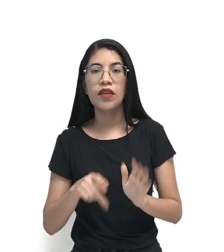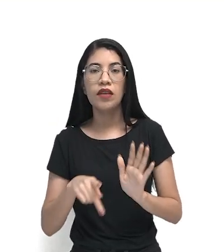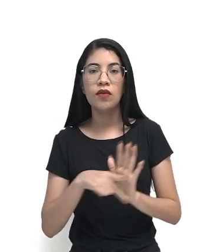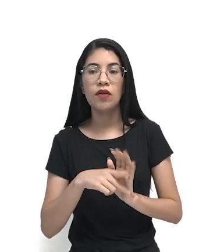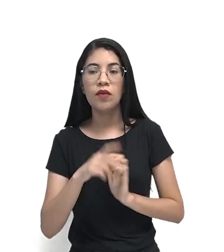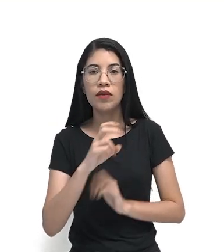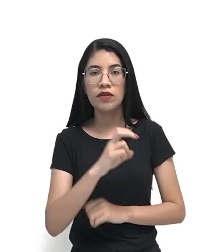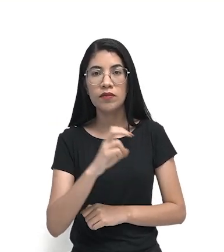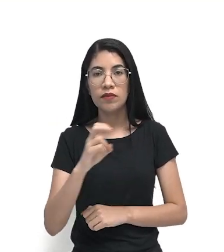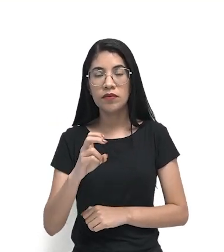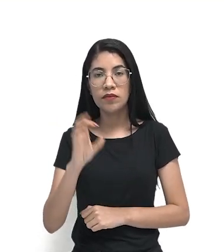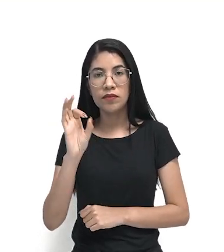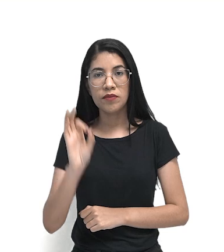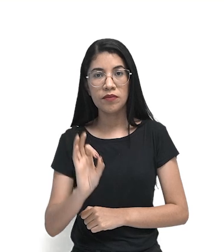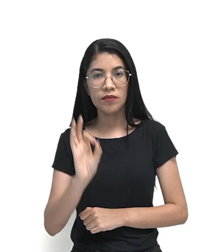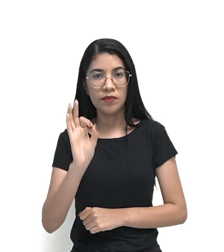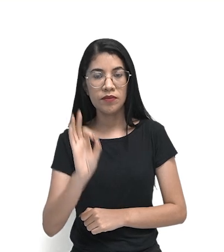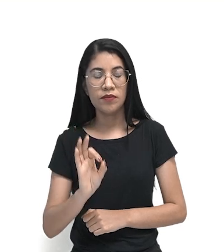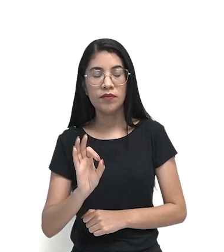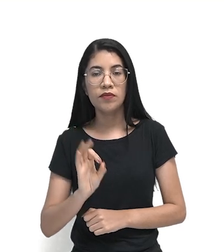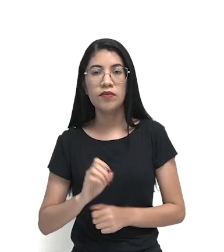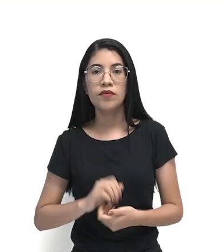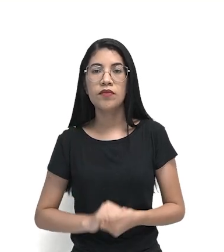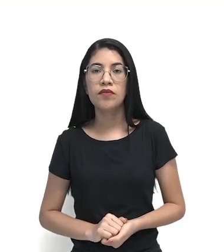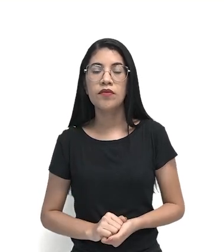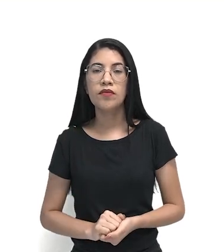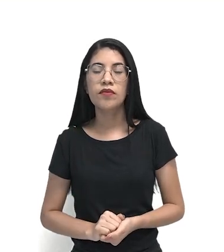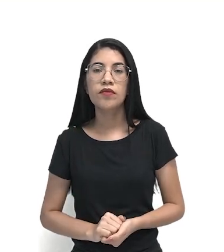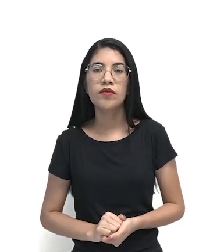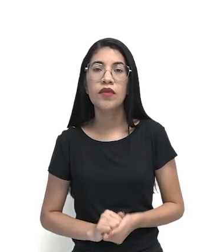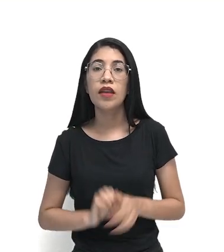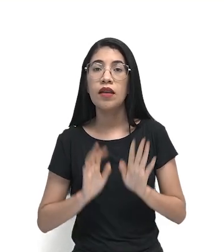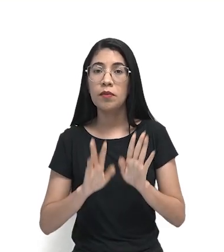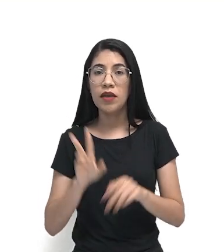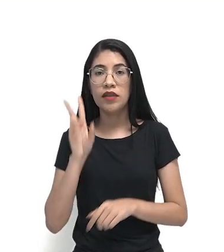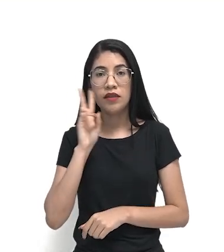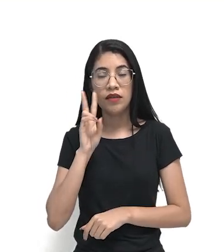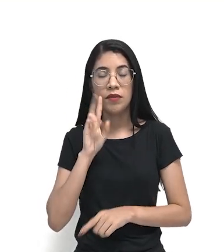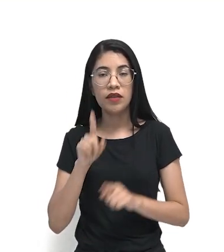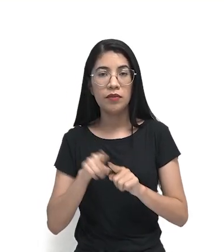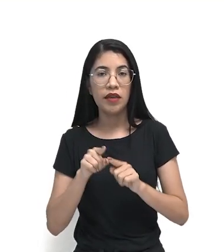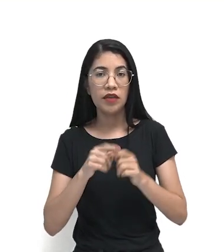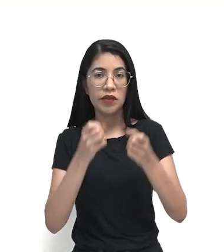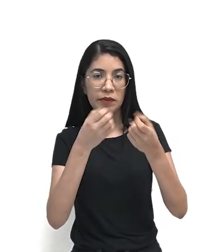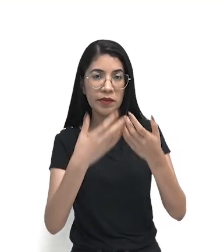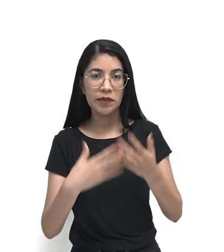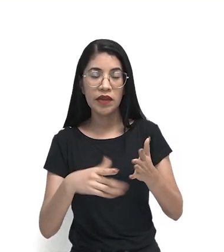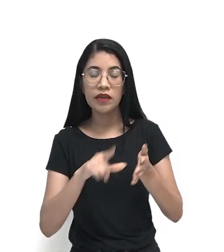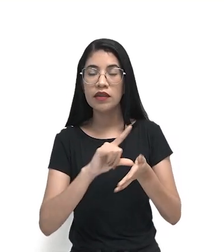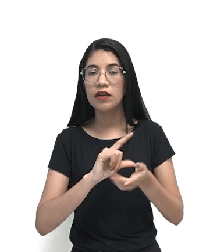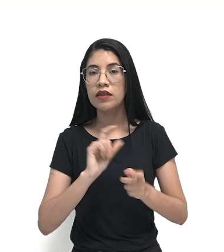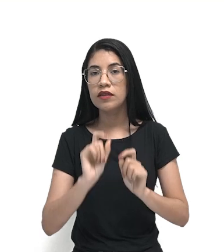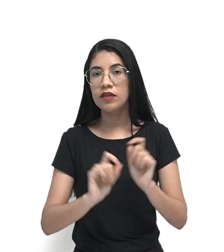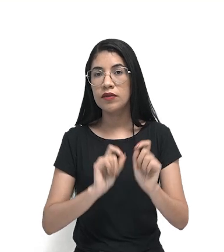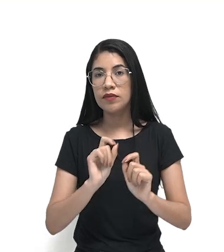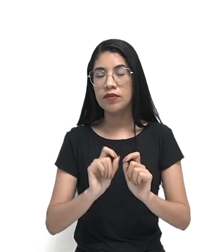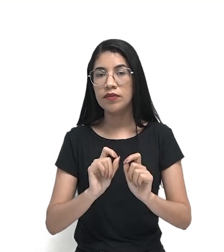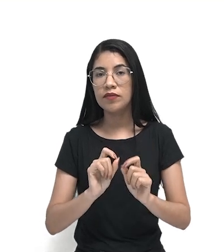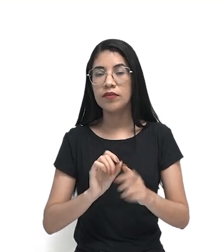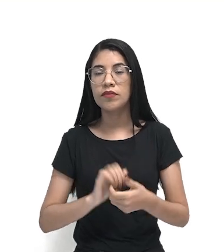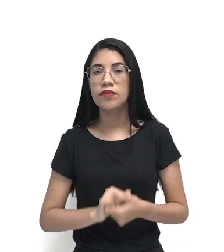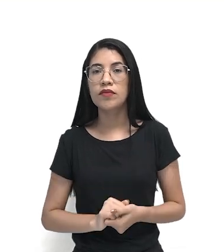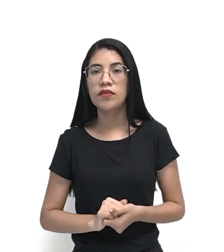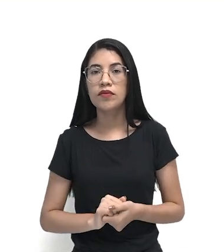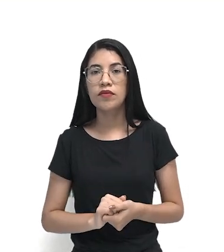a 55%. Mas, lembrando, né, do que eu falei, já que eu estou fazendo aí